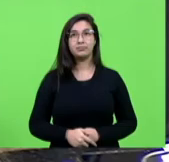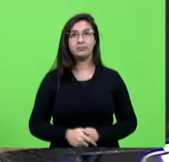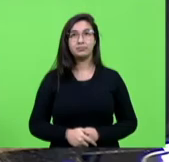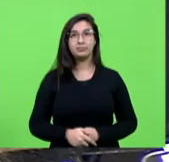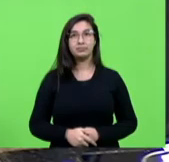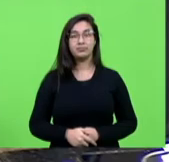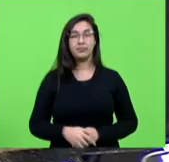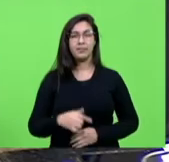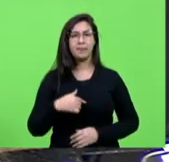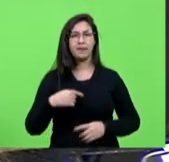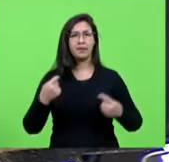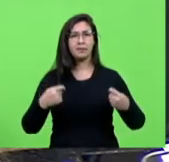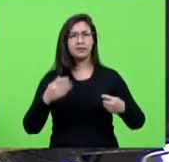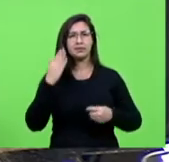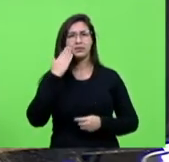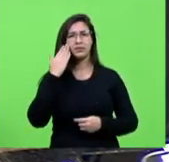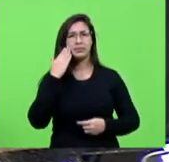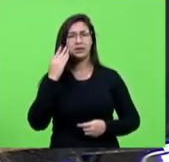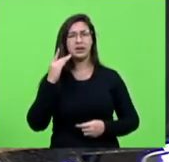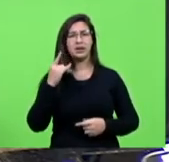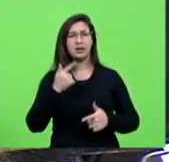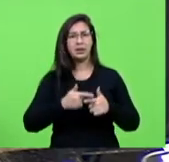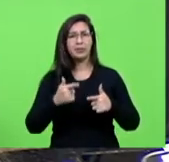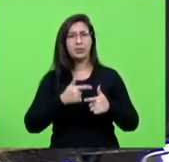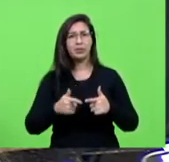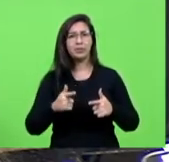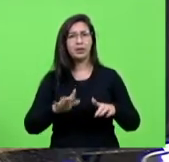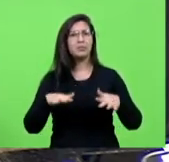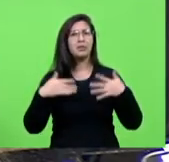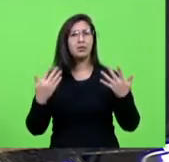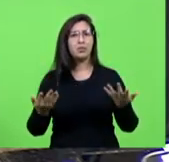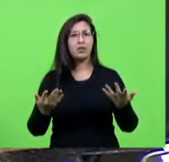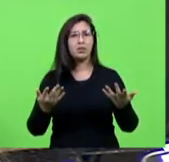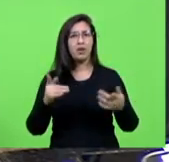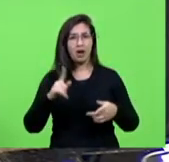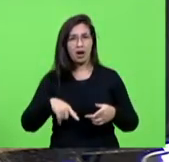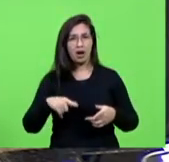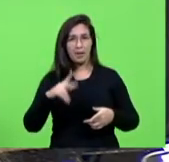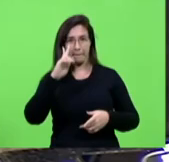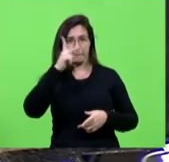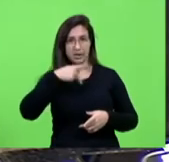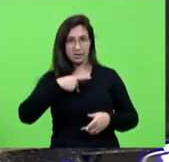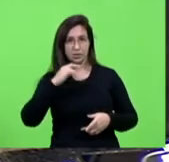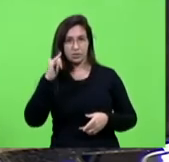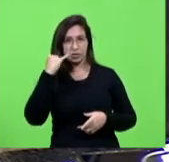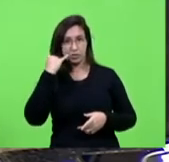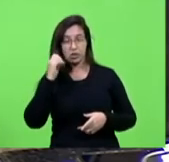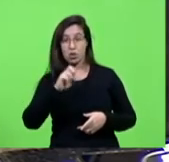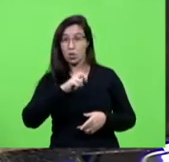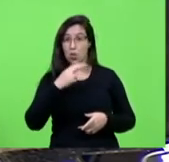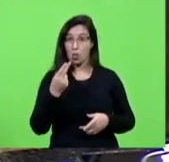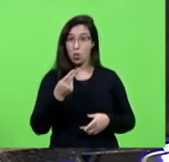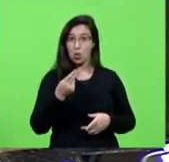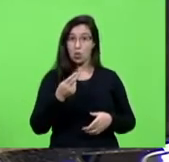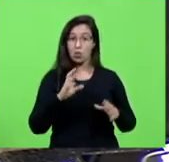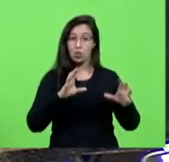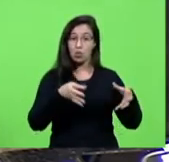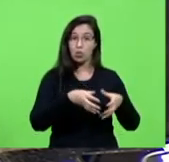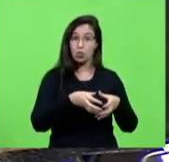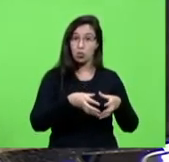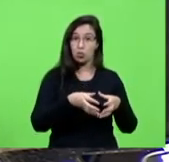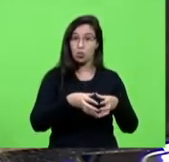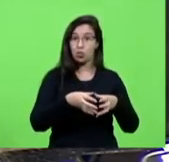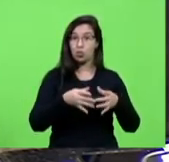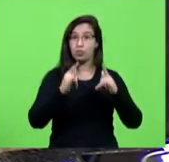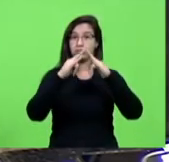Eu preciso saber se o problema é com o Gessé ou com o pessoal dos eventos e feiras, que estão